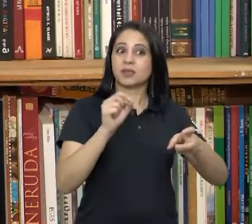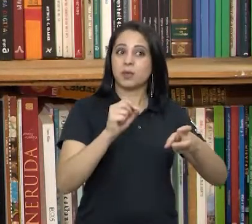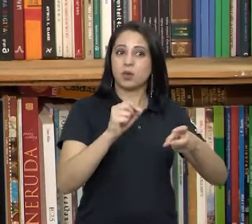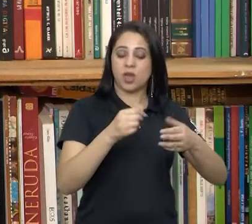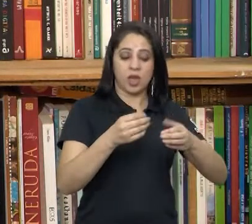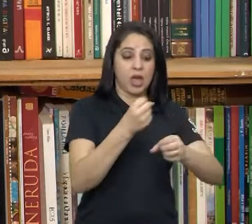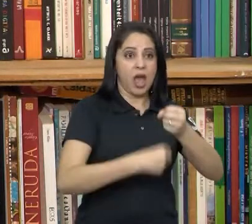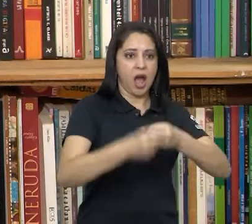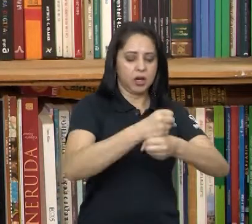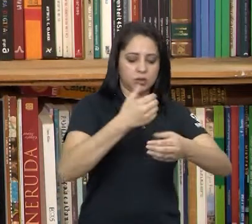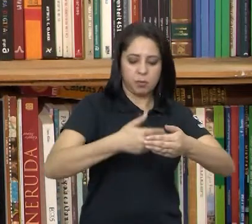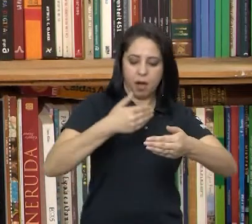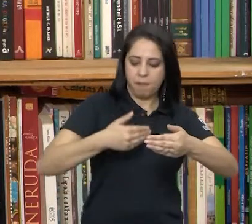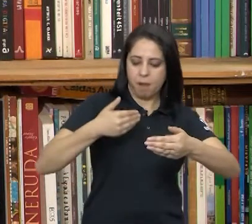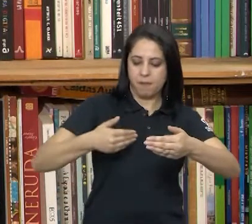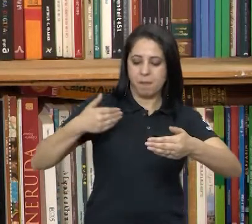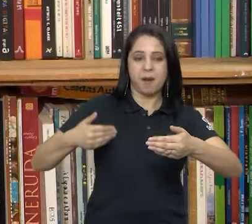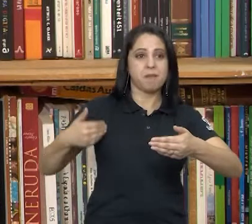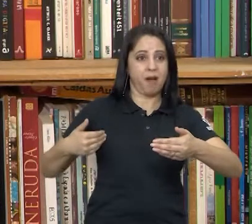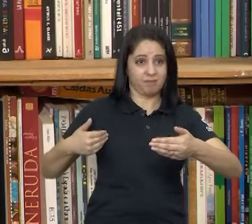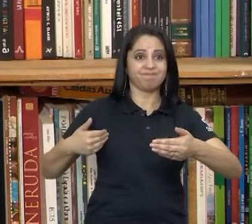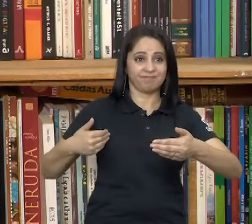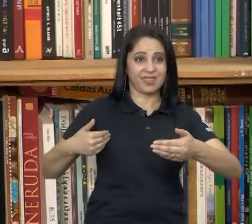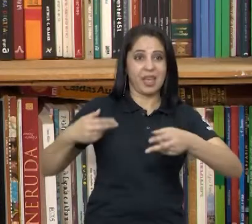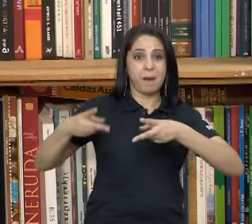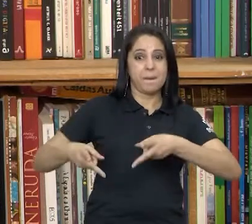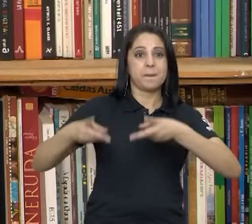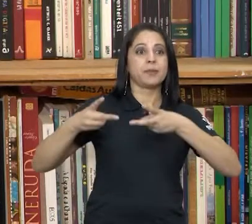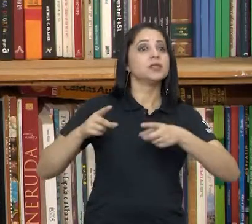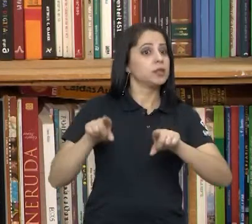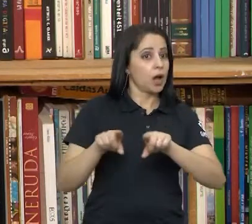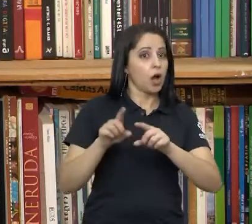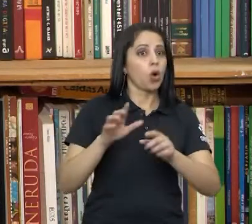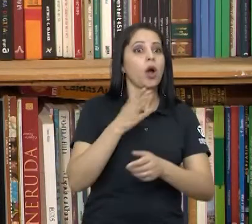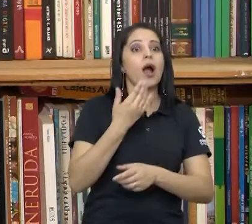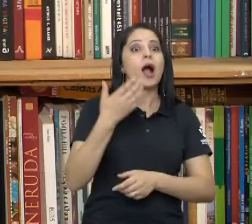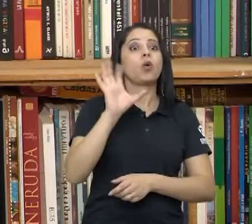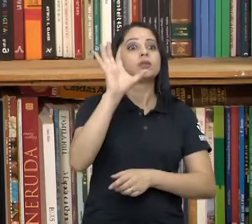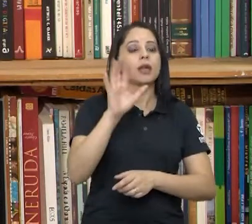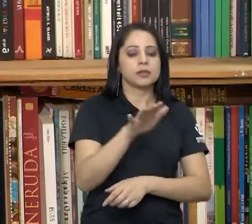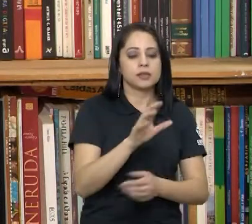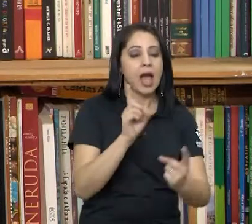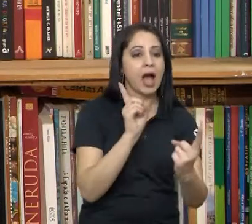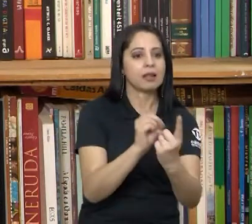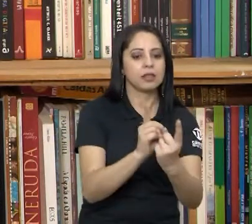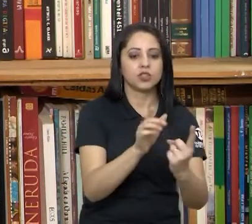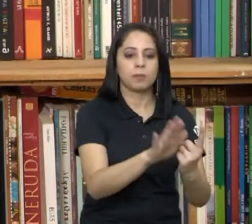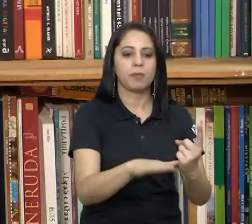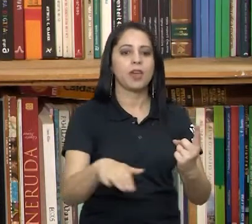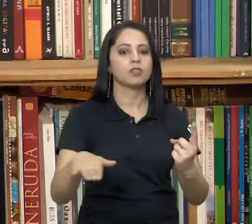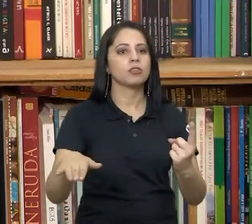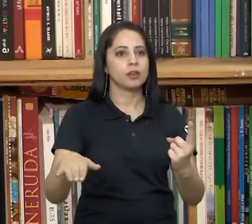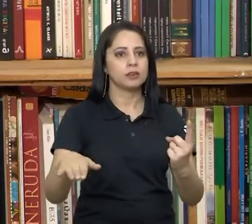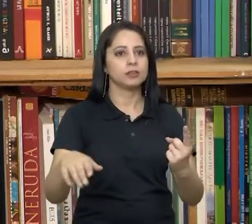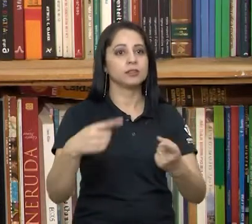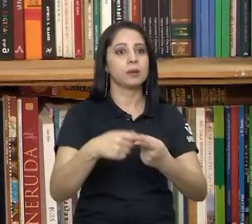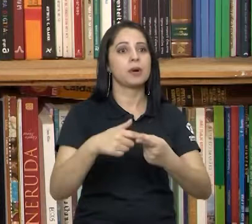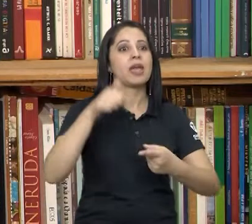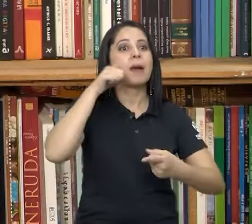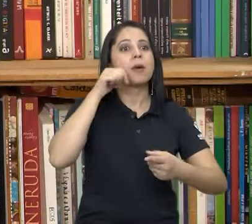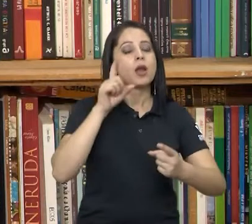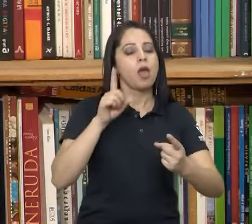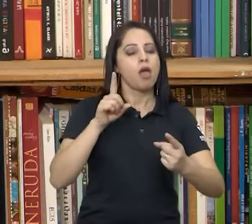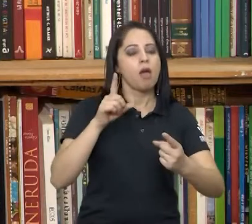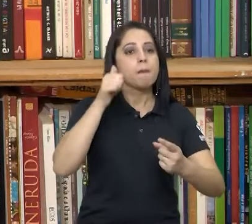últimos anos, a gente vem também atendendo muito crianças, porque nós atendemos